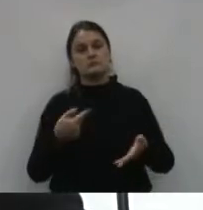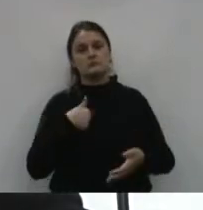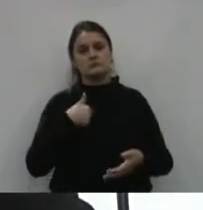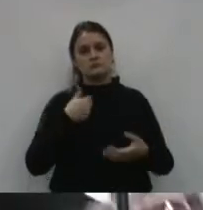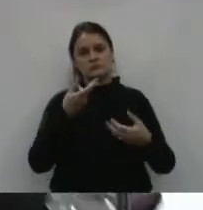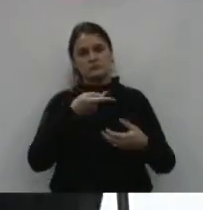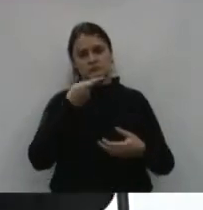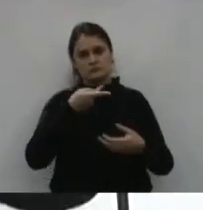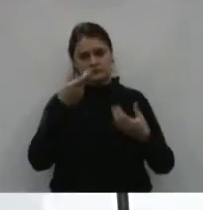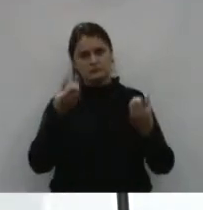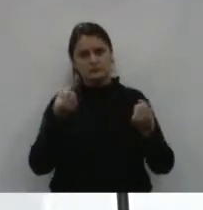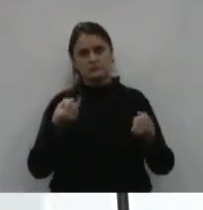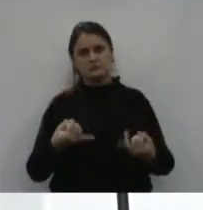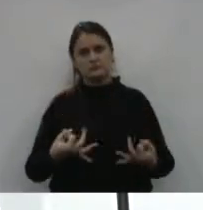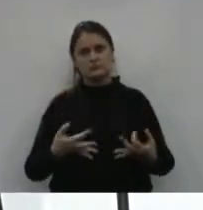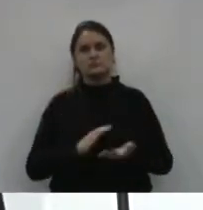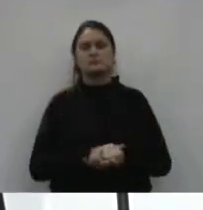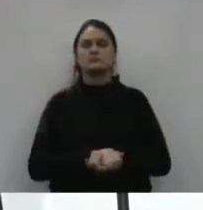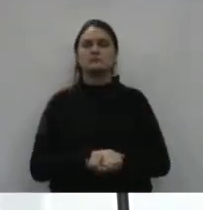agora eu vou abordar